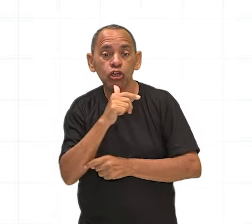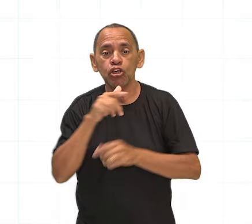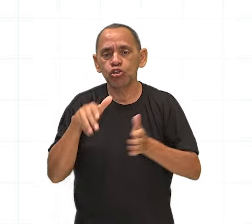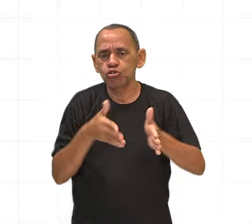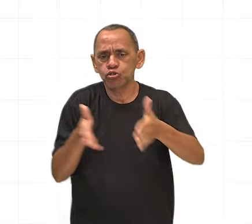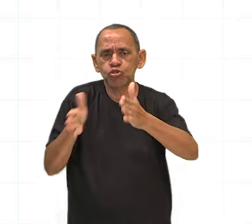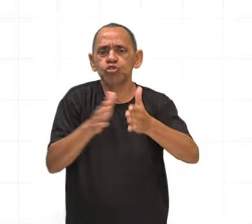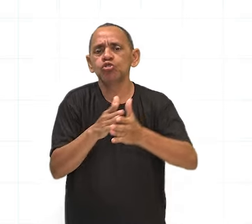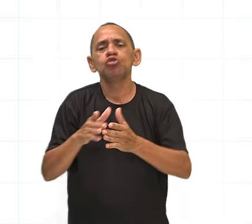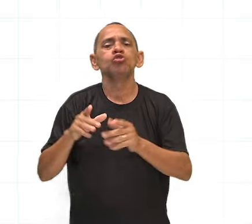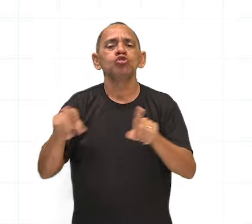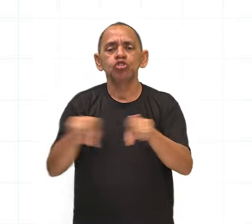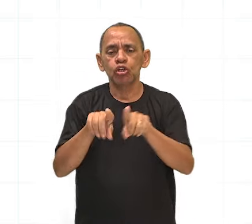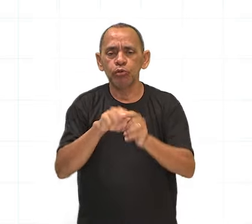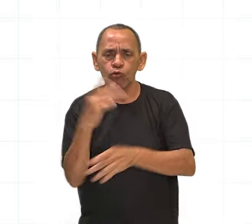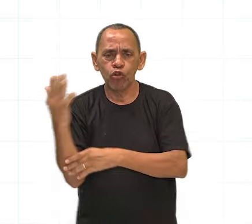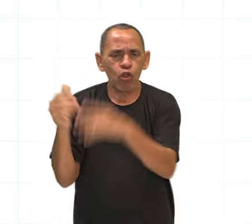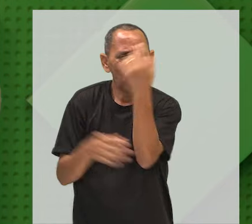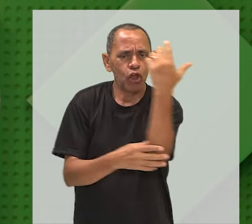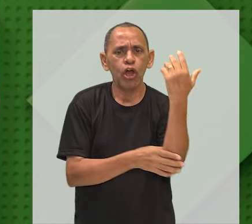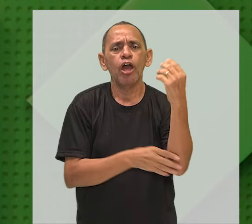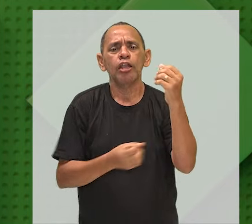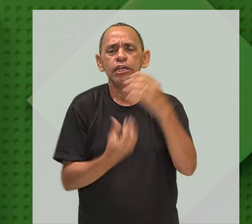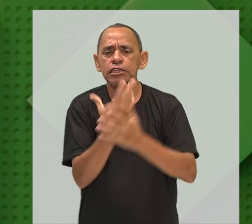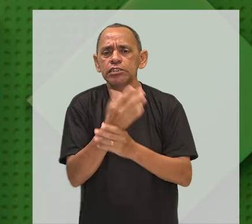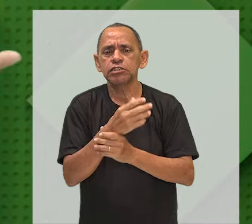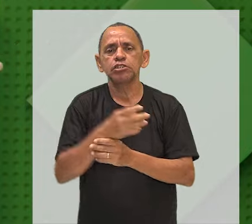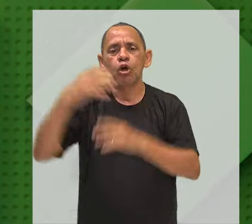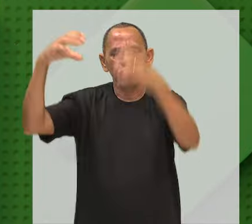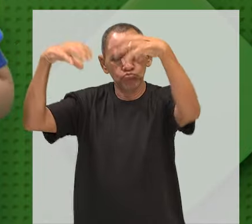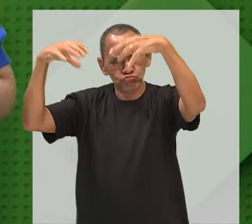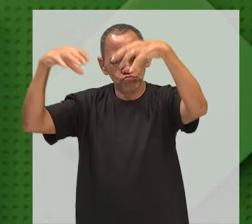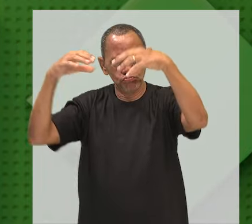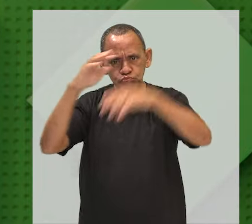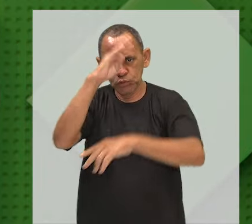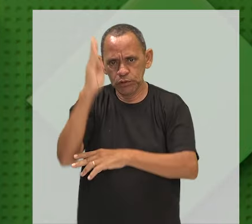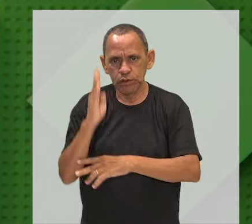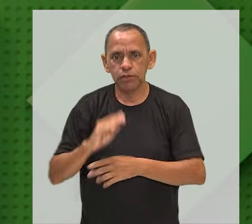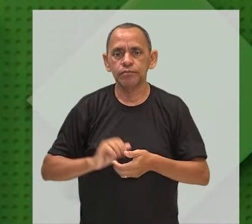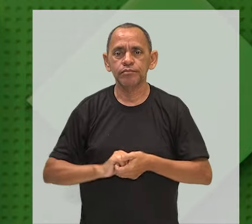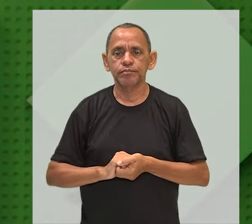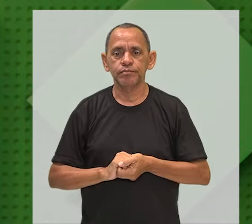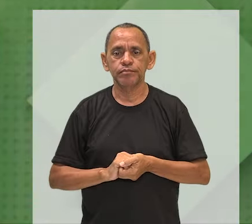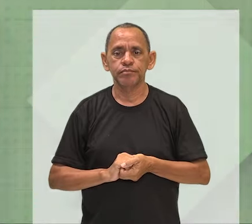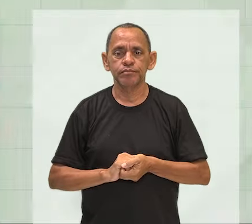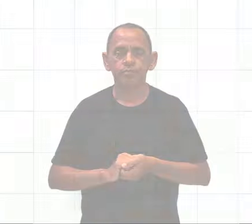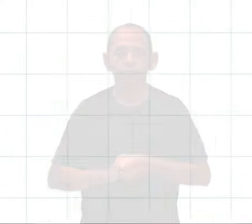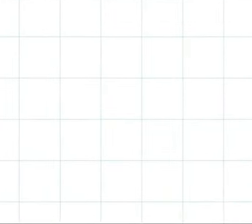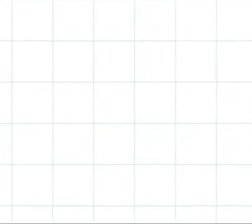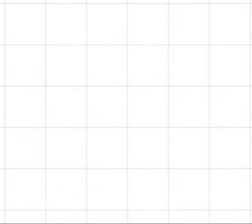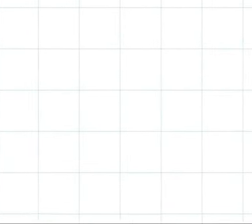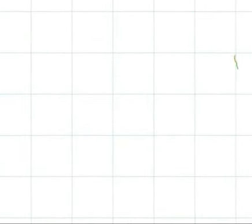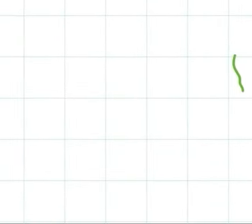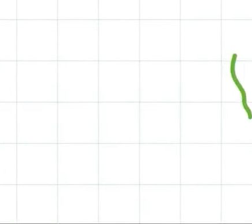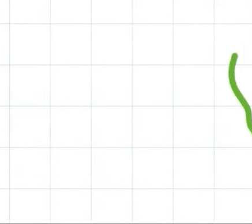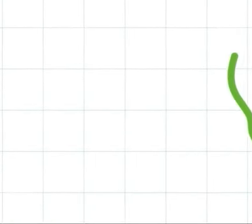na formação de chuvas no Brasil. Então vamos à nossa aula.